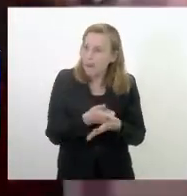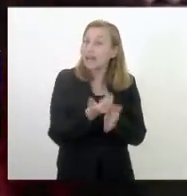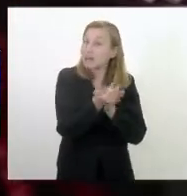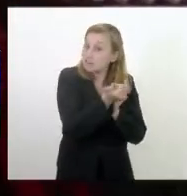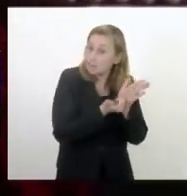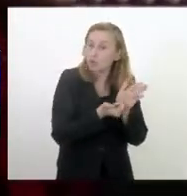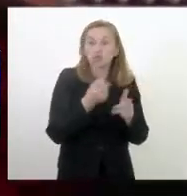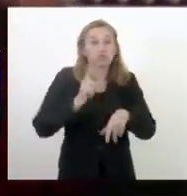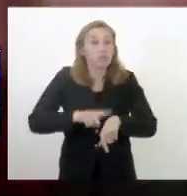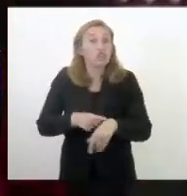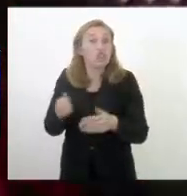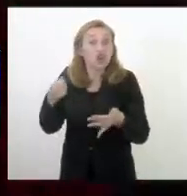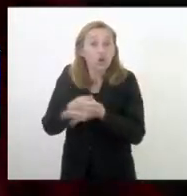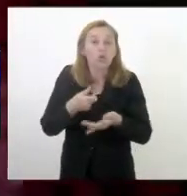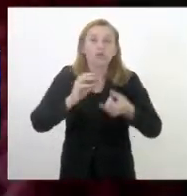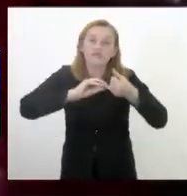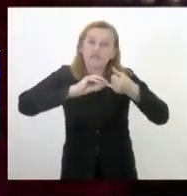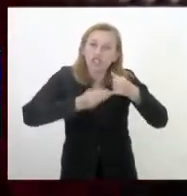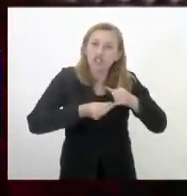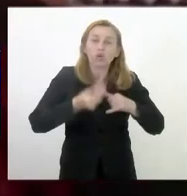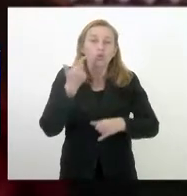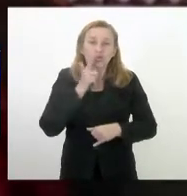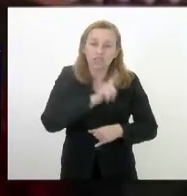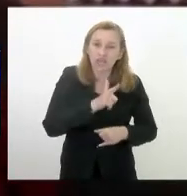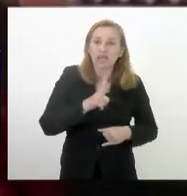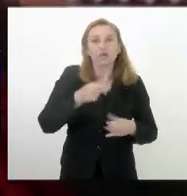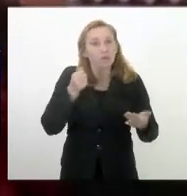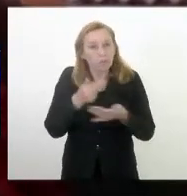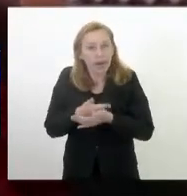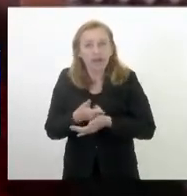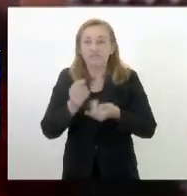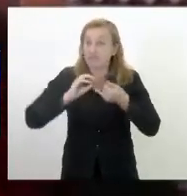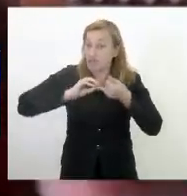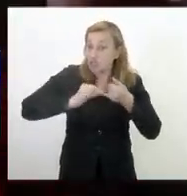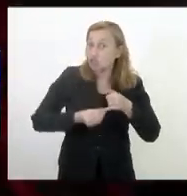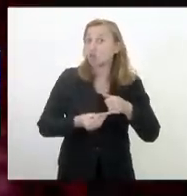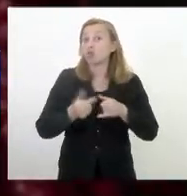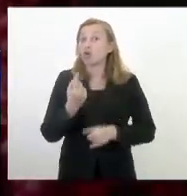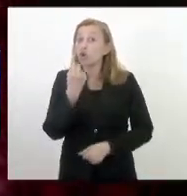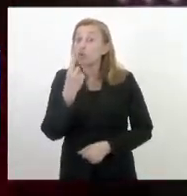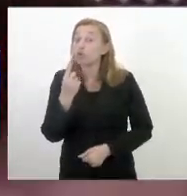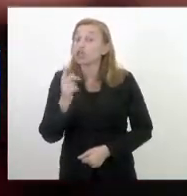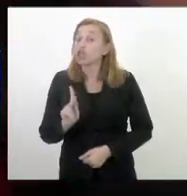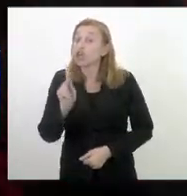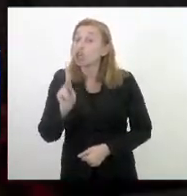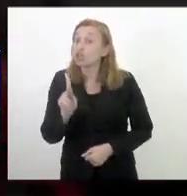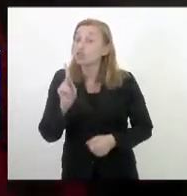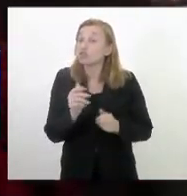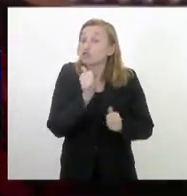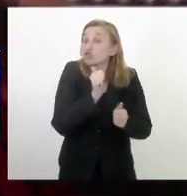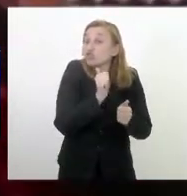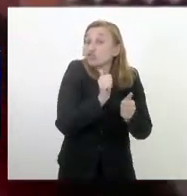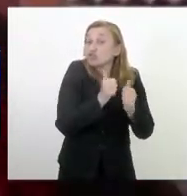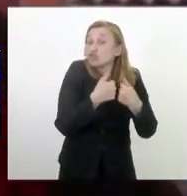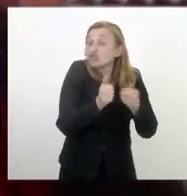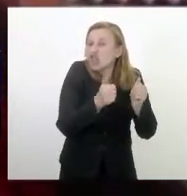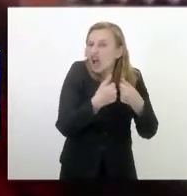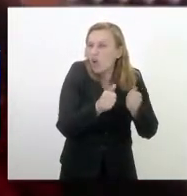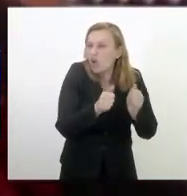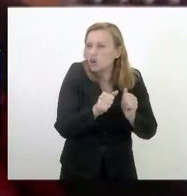compra o seu feijão, quando consegue comprar o seu quilo de arroz, o arroz de quinta, nem o de